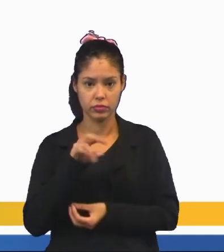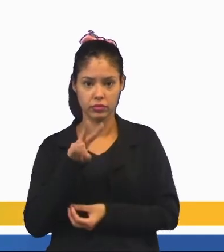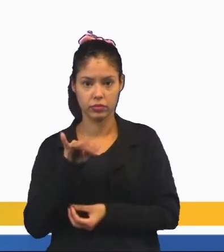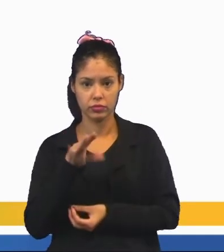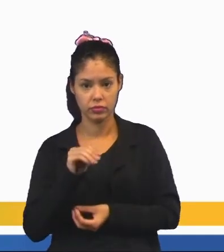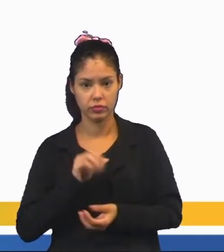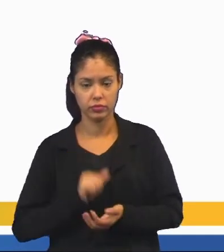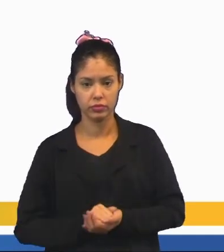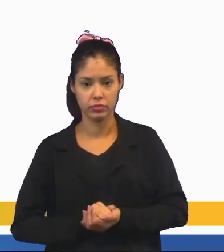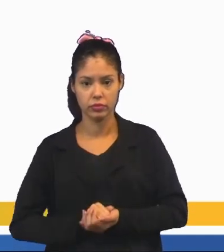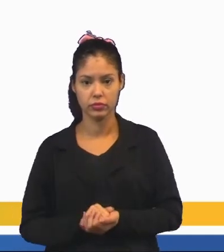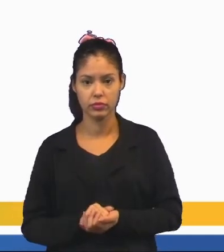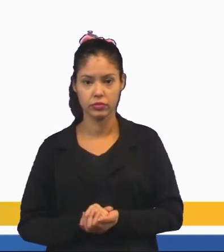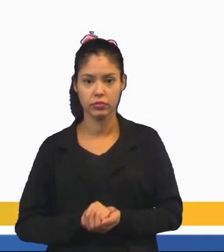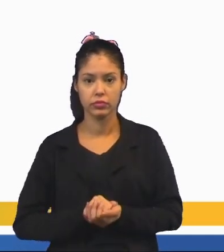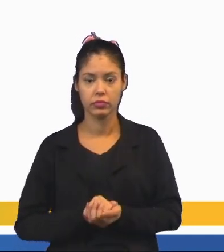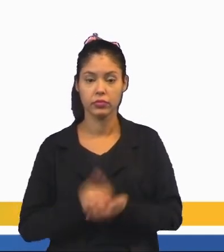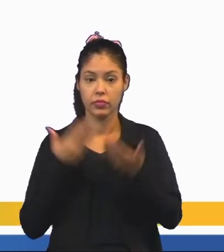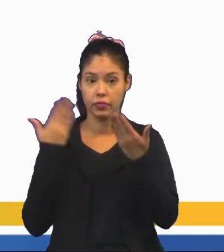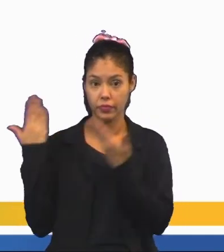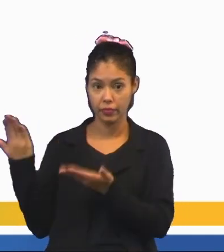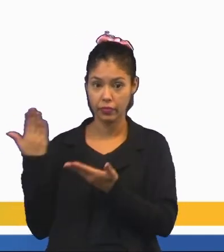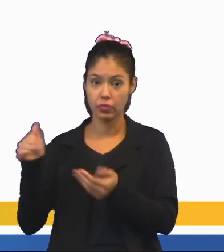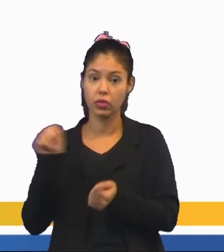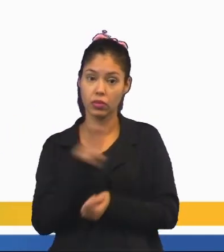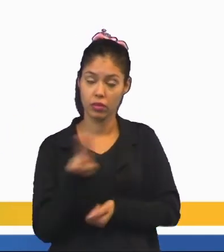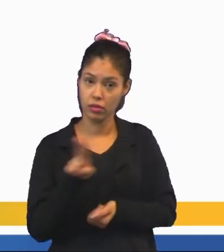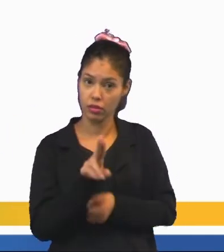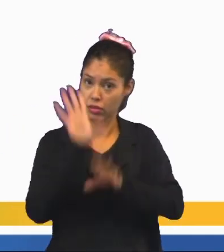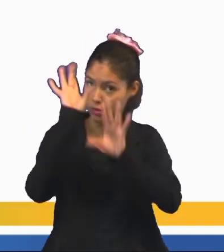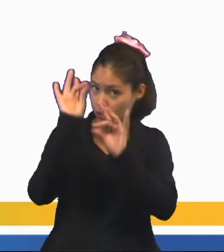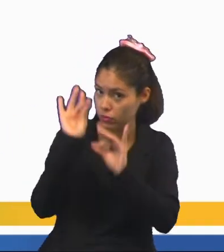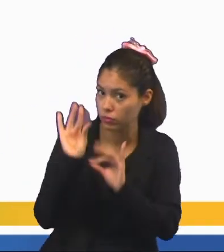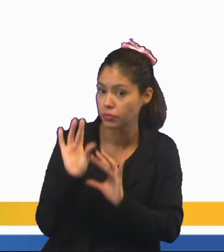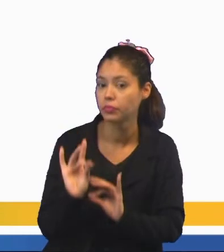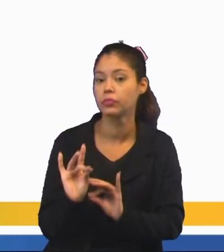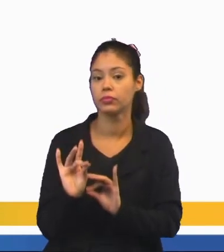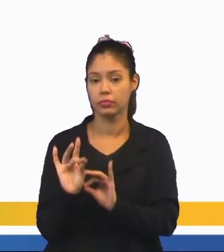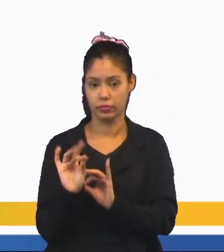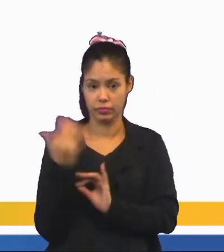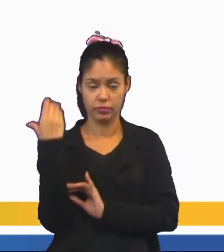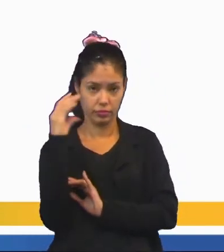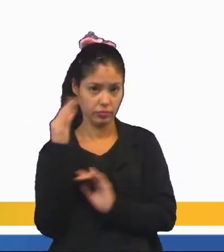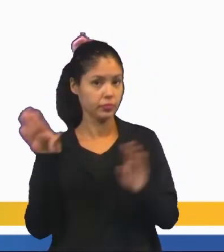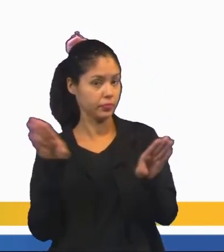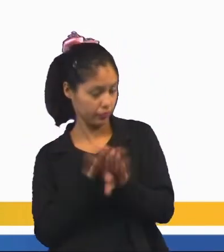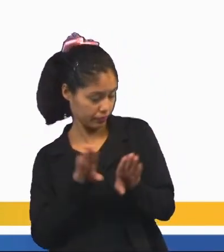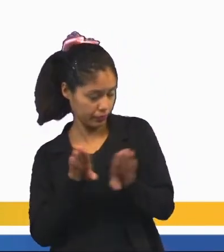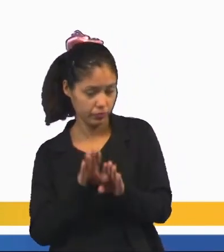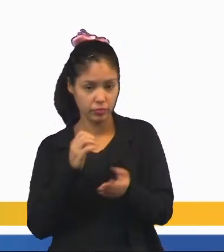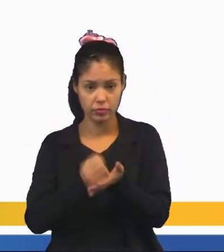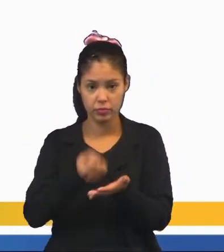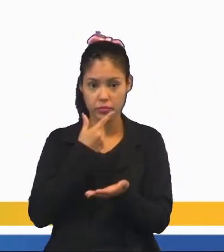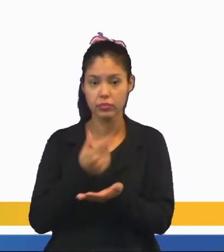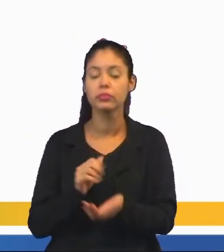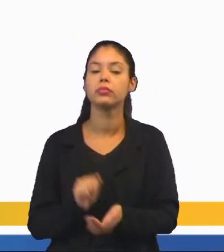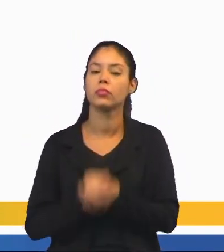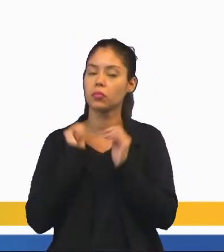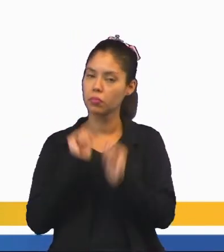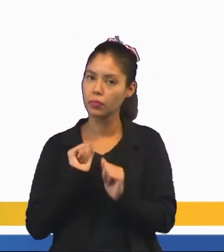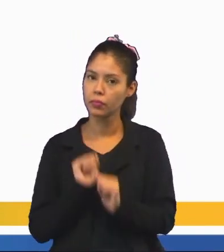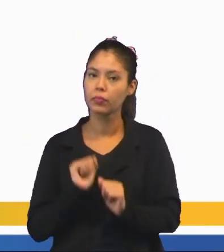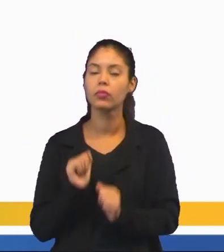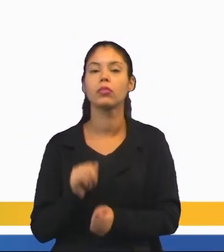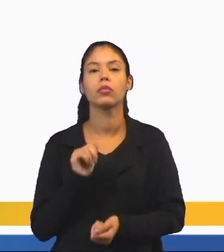o aciclovir. E aqui, gente, vai dar nomes, né, científicos também, de remédios que